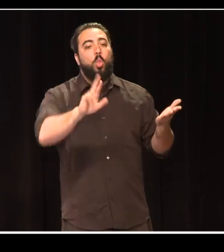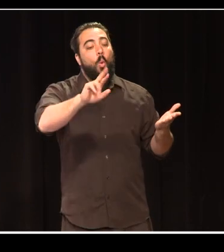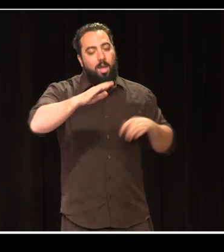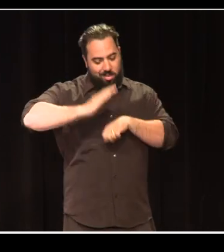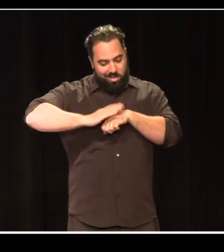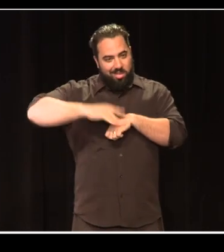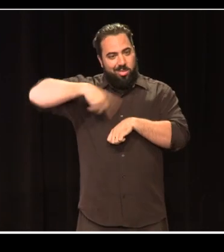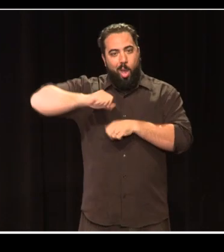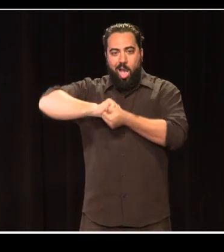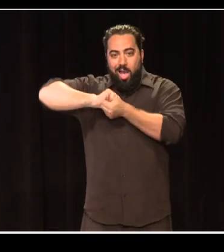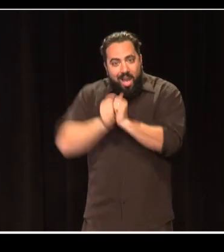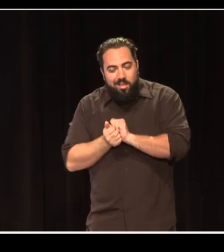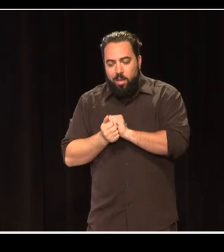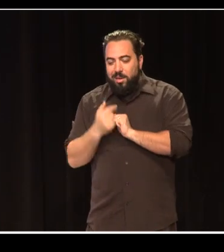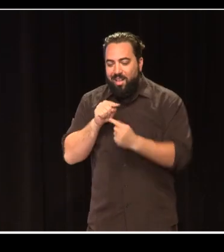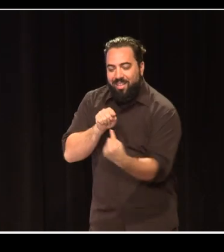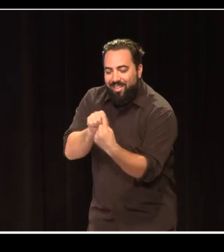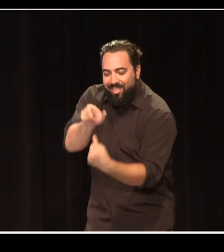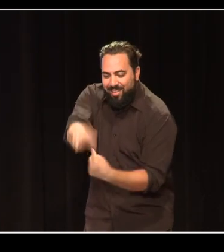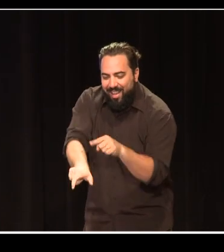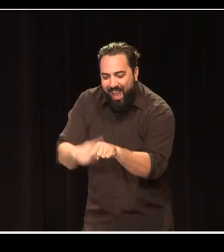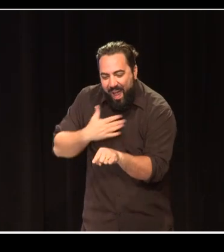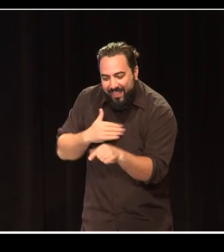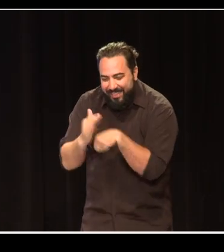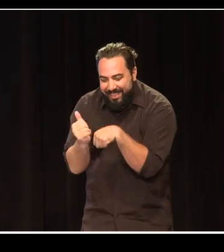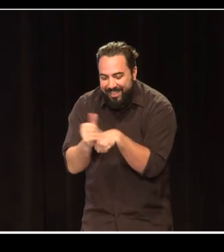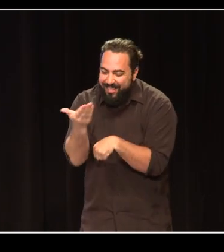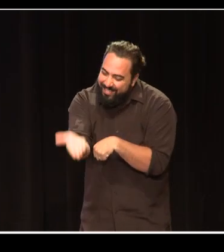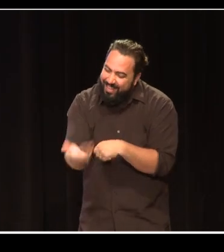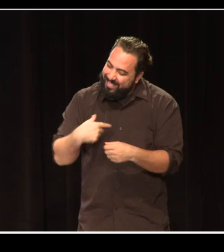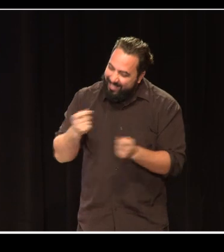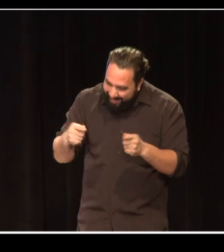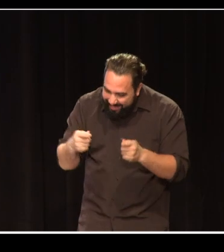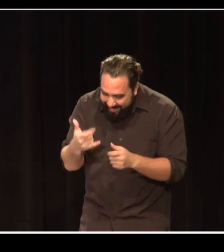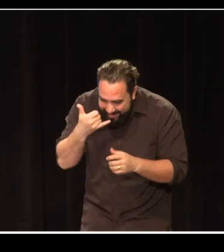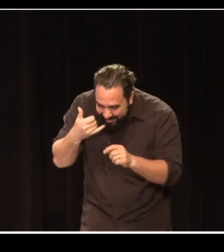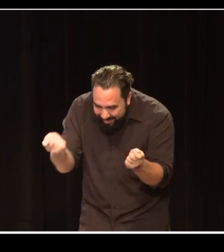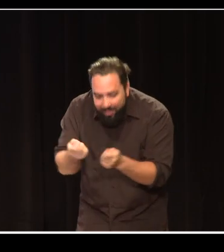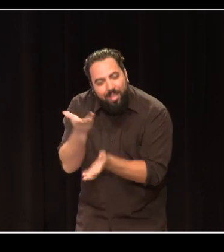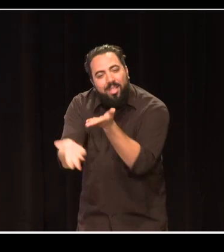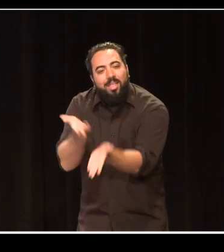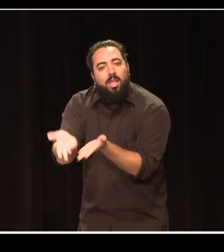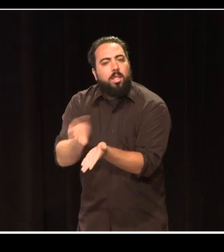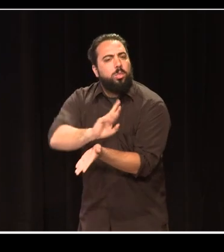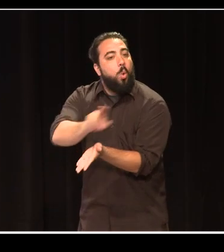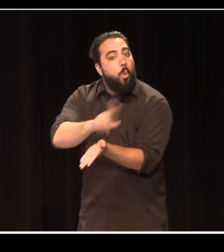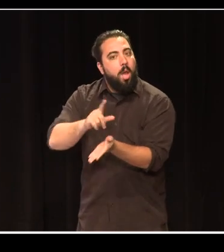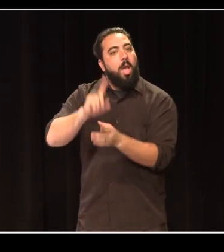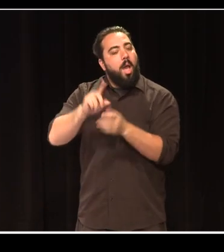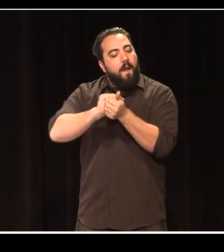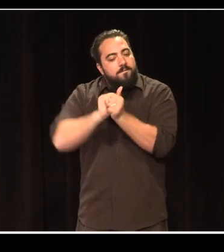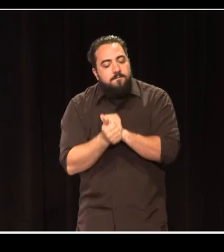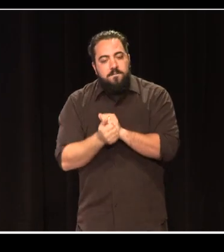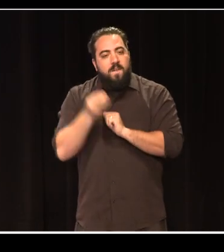aluno, não é isso. O aluno gosta de celular, então não é por isso. É a realidade, ele está com o celular na mão. O que a gente vai fazer com isso? A gente vai ficar